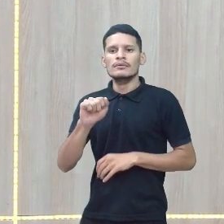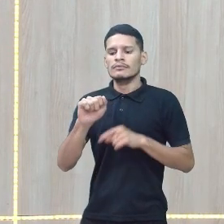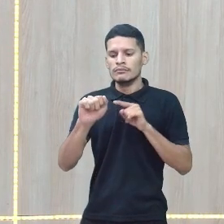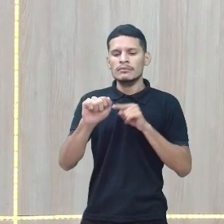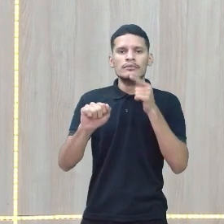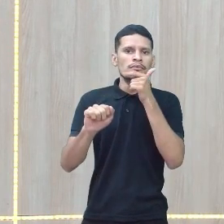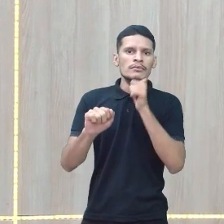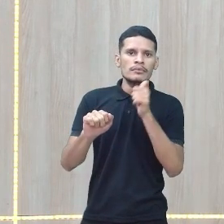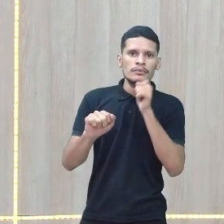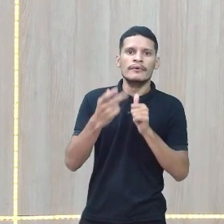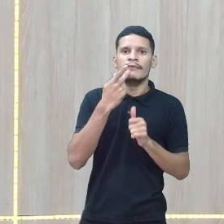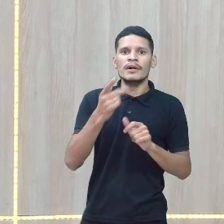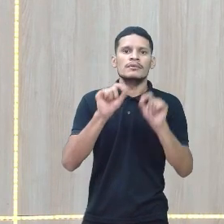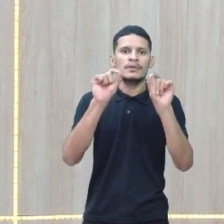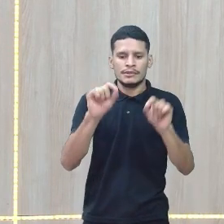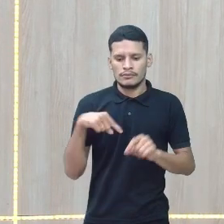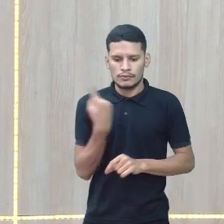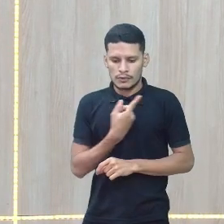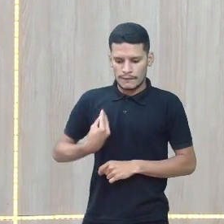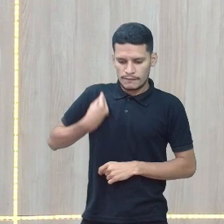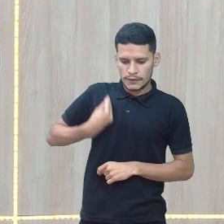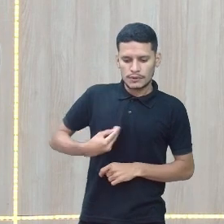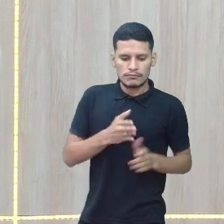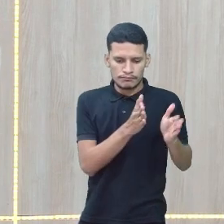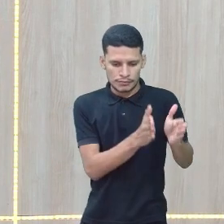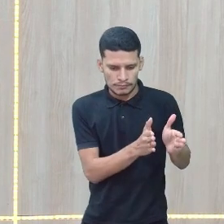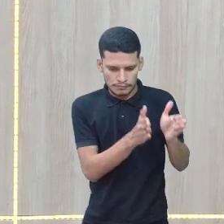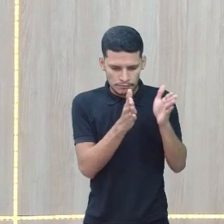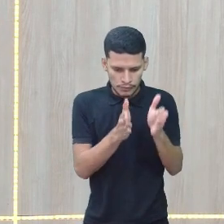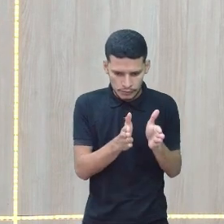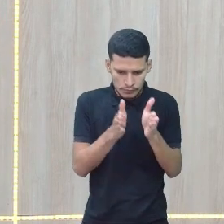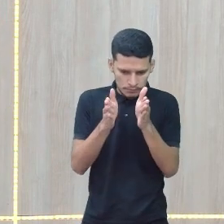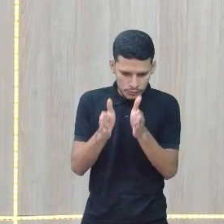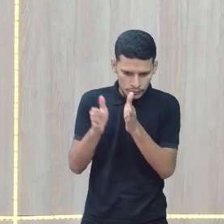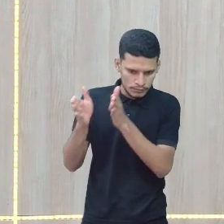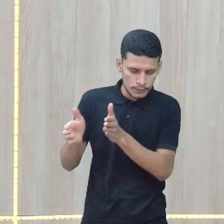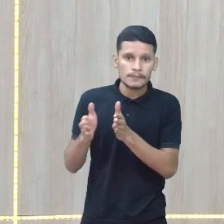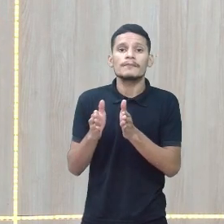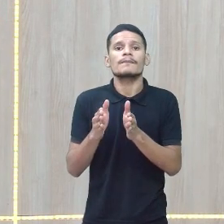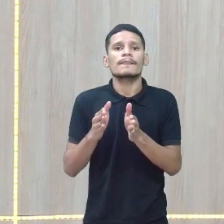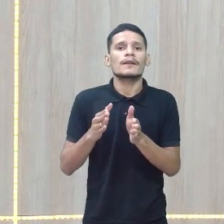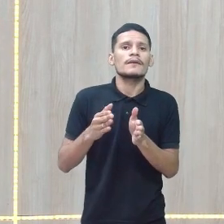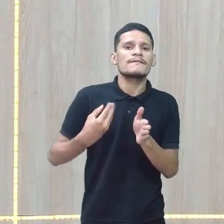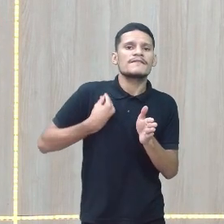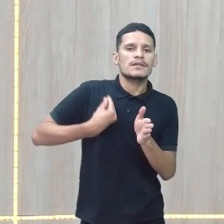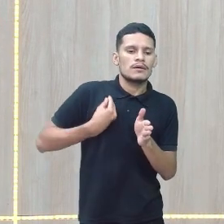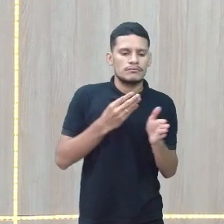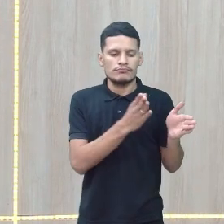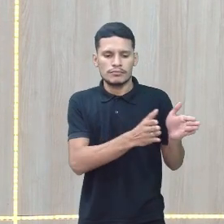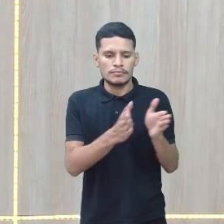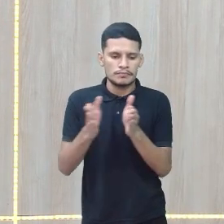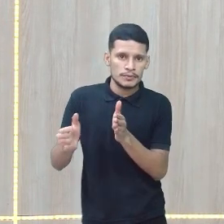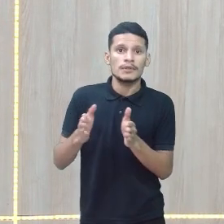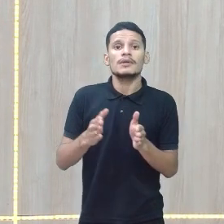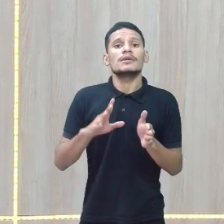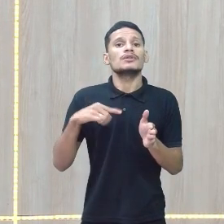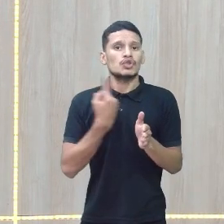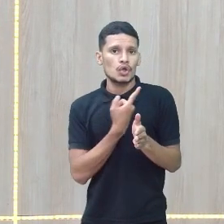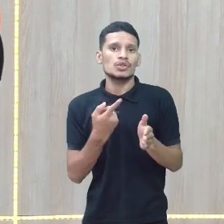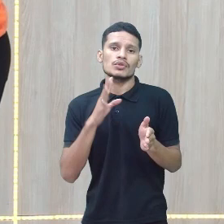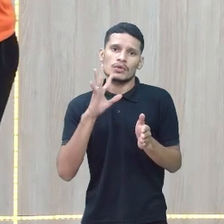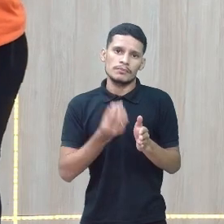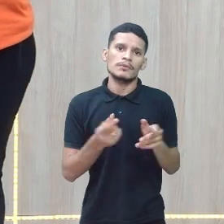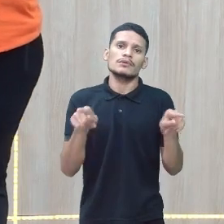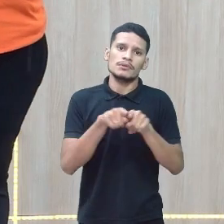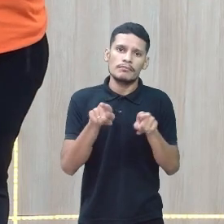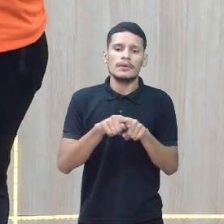a nossa vida é assim, construída de partes, não é? O conhecimento não é diferente. Cada dia aprendemos